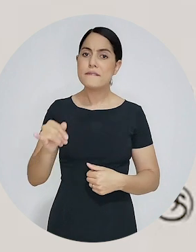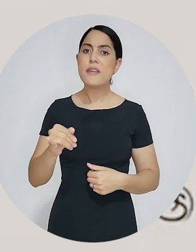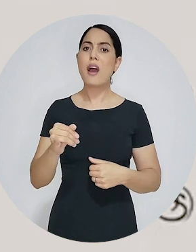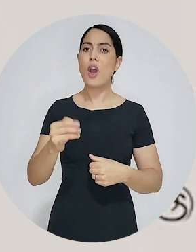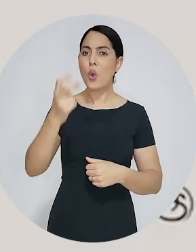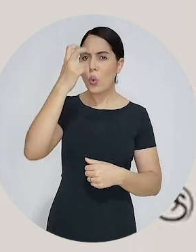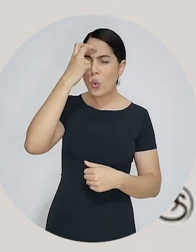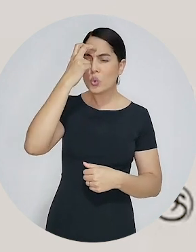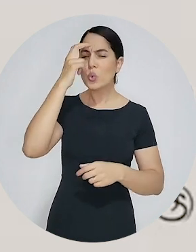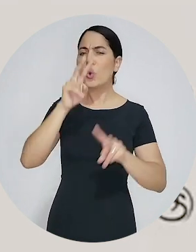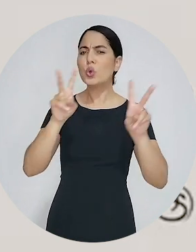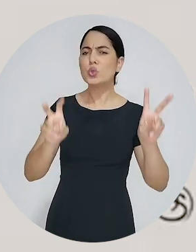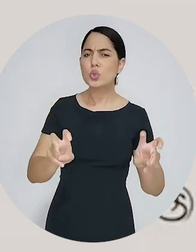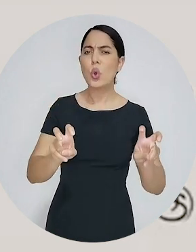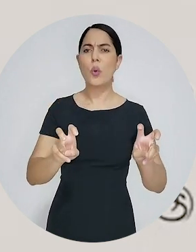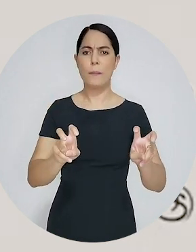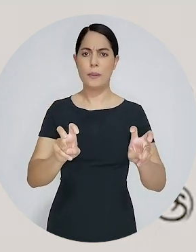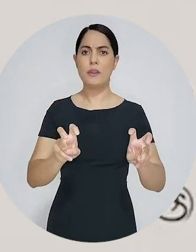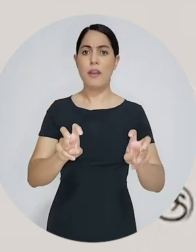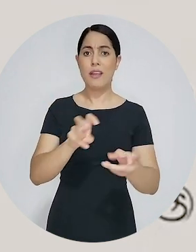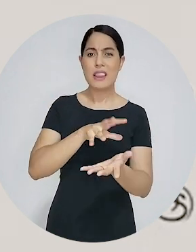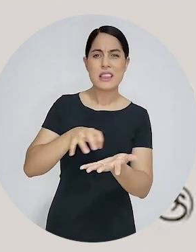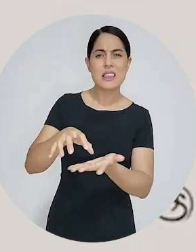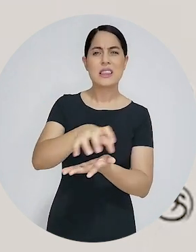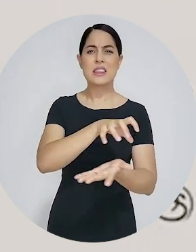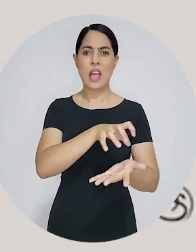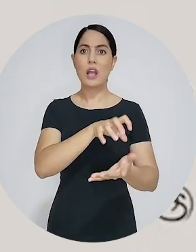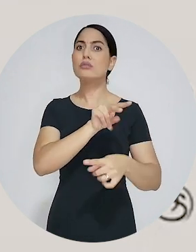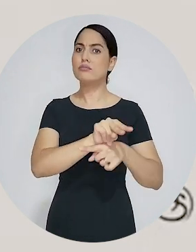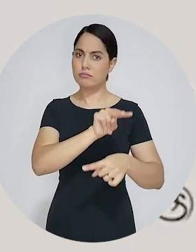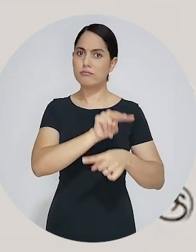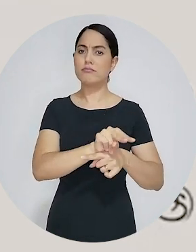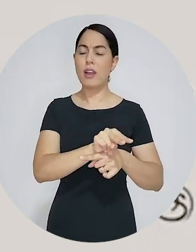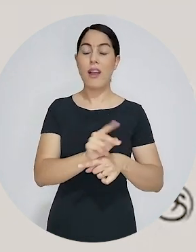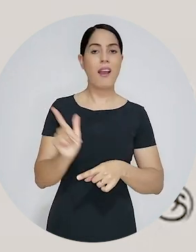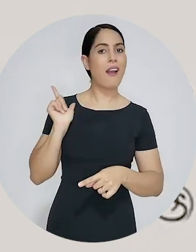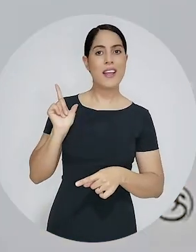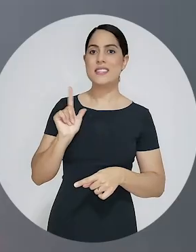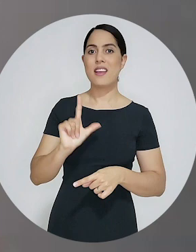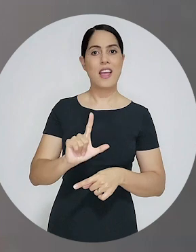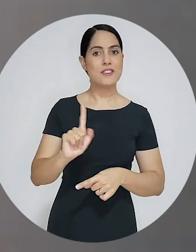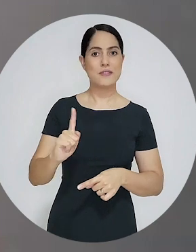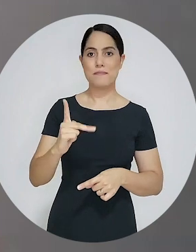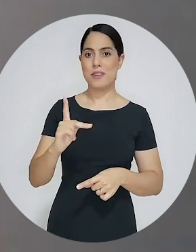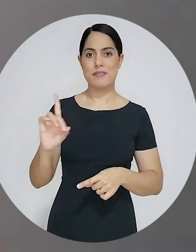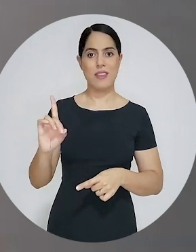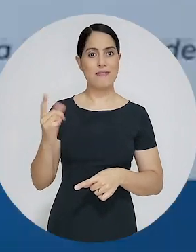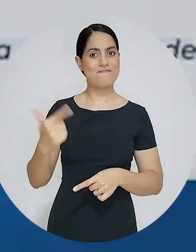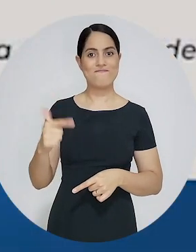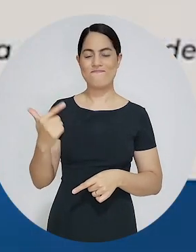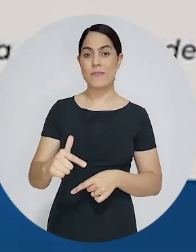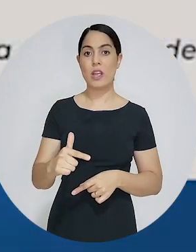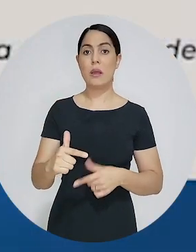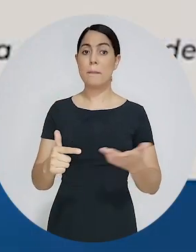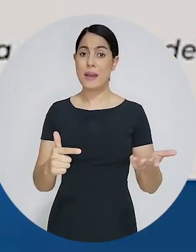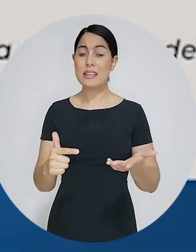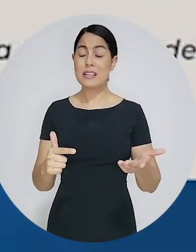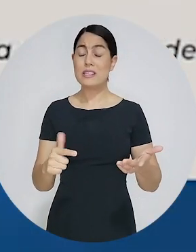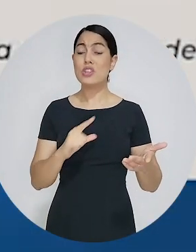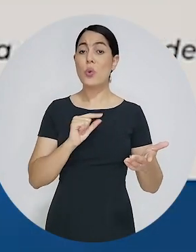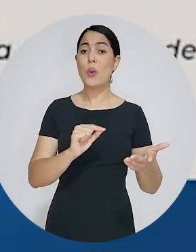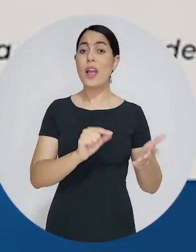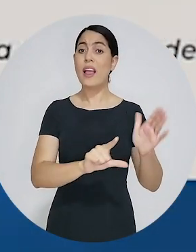frente na construção dessa cultura de proteção de dados, porque nós não tínhamos uma lei geral de proteção de dados, tínhamos aí